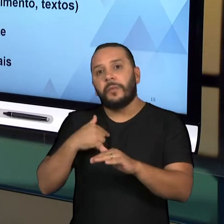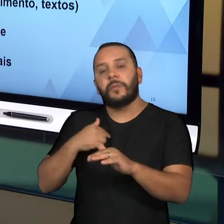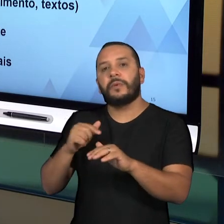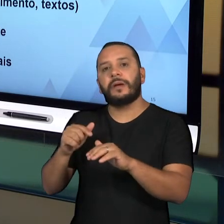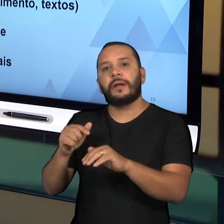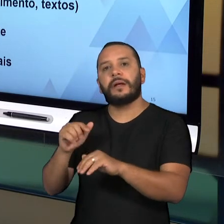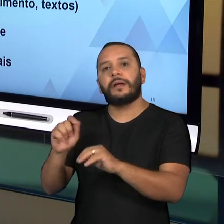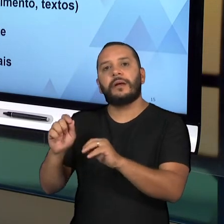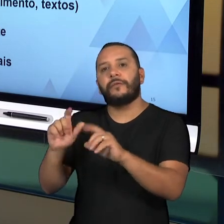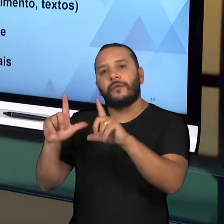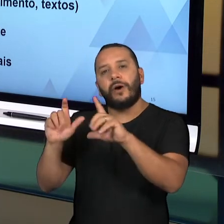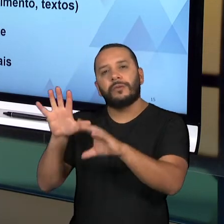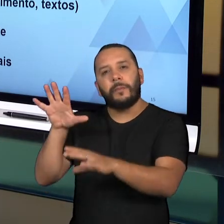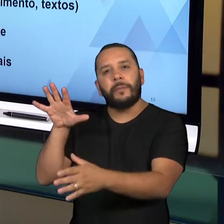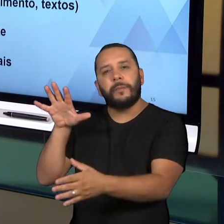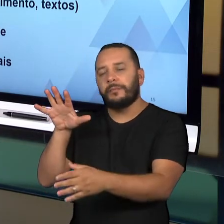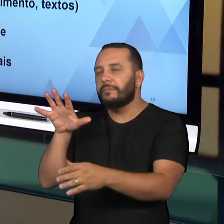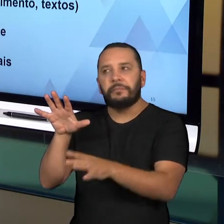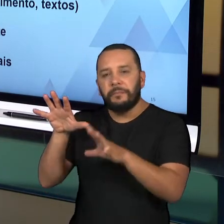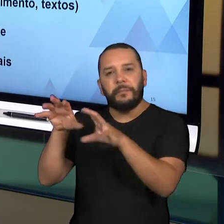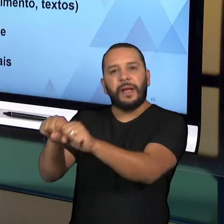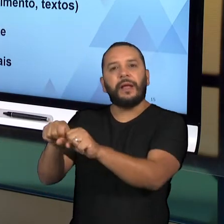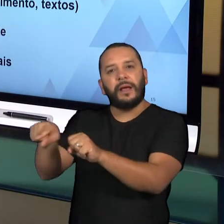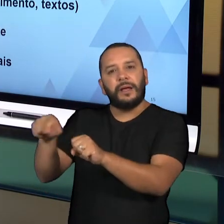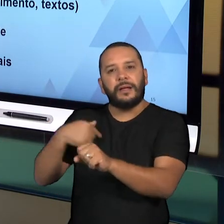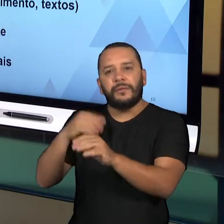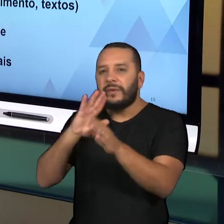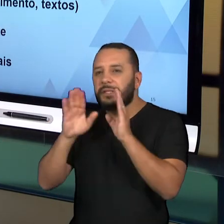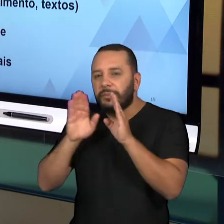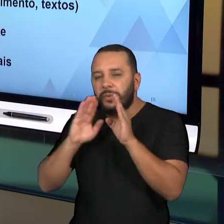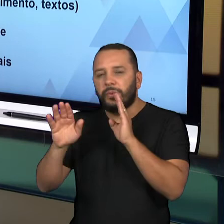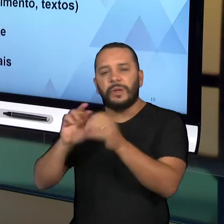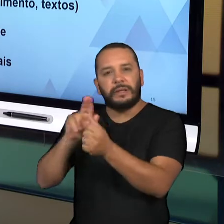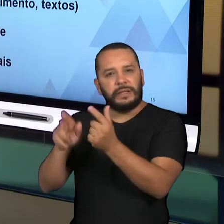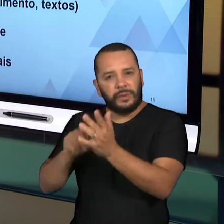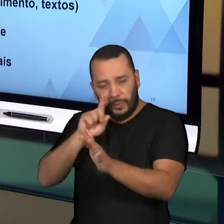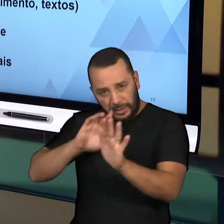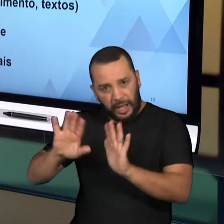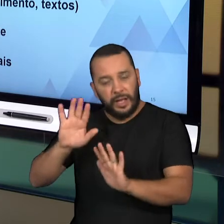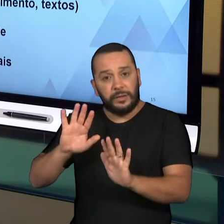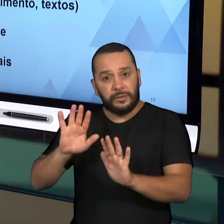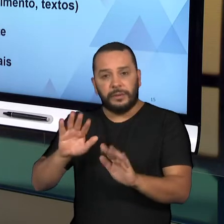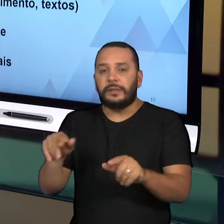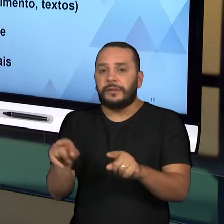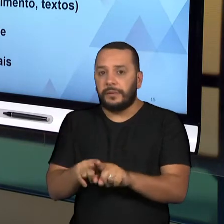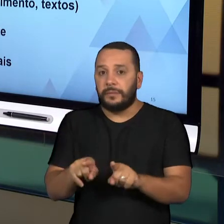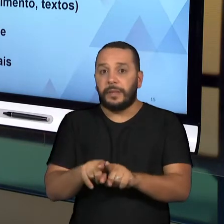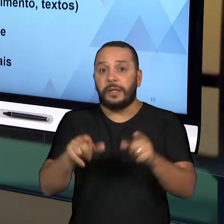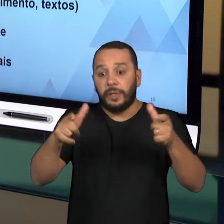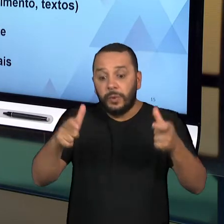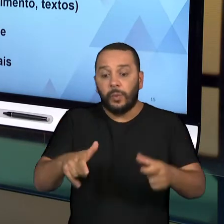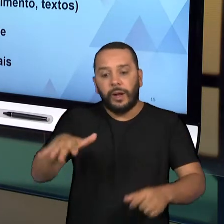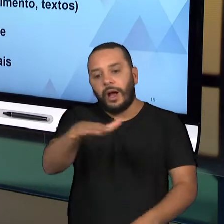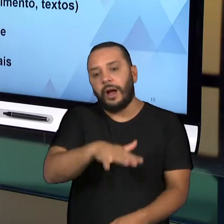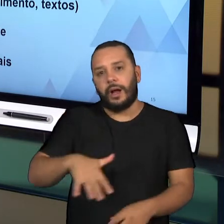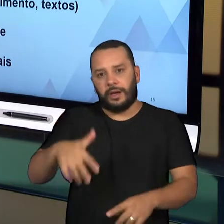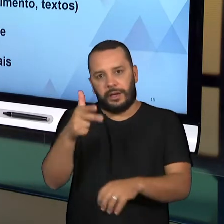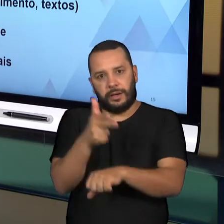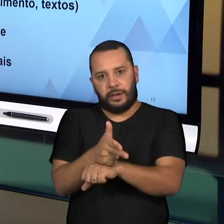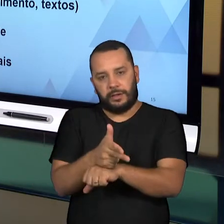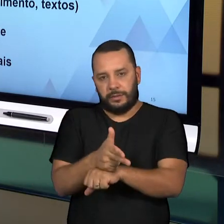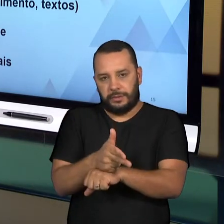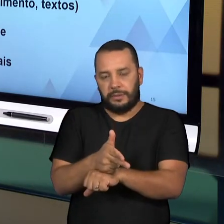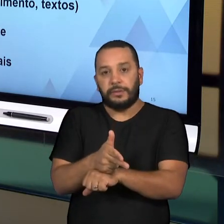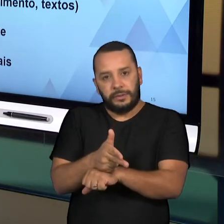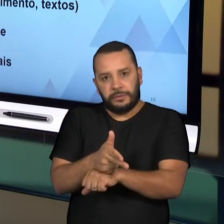o meio ambiente de gravação então vocês estão gravando essa vídeo aula se tiver ruídos se tiver outros sons que não